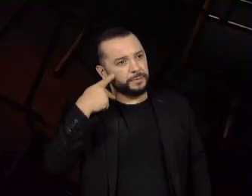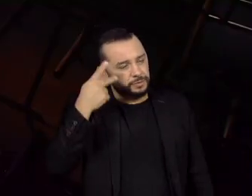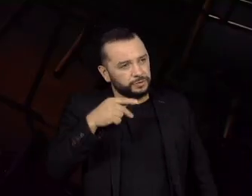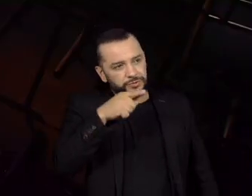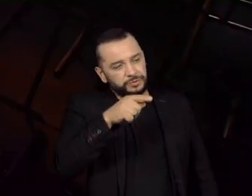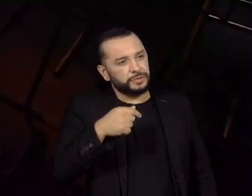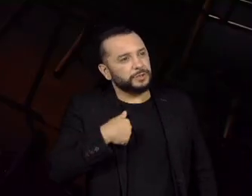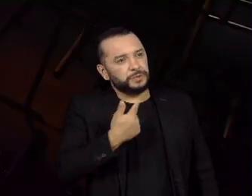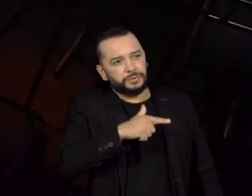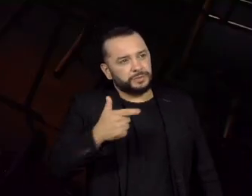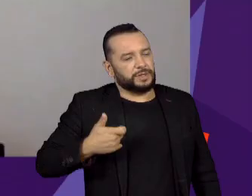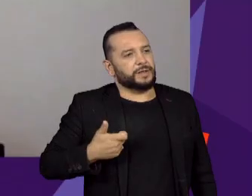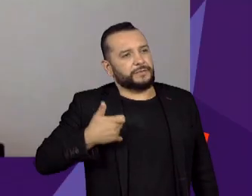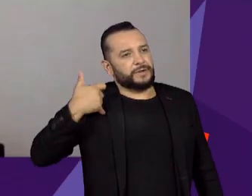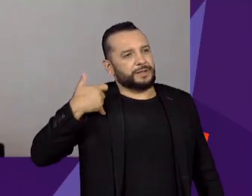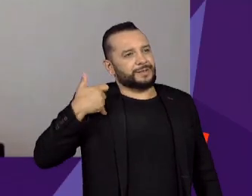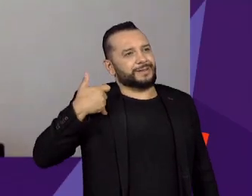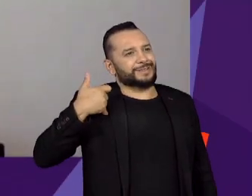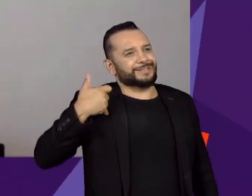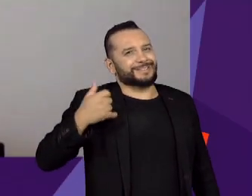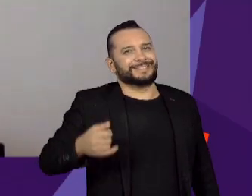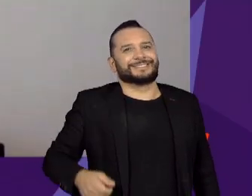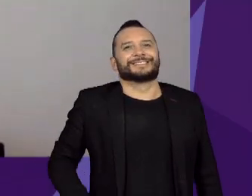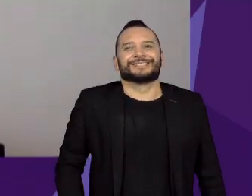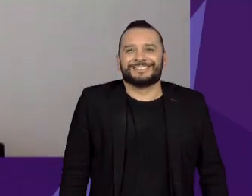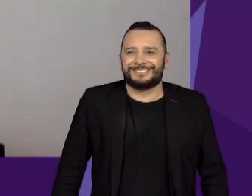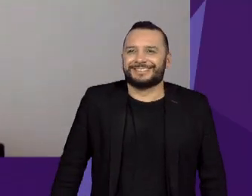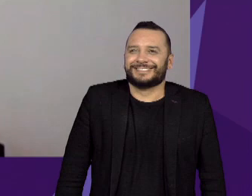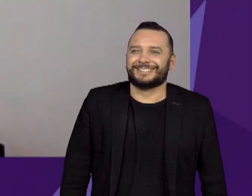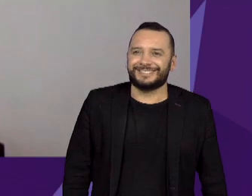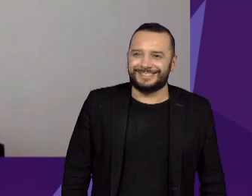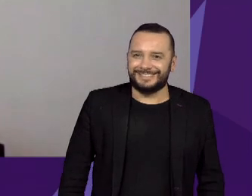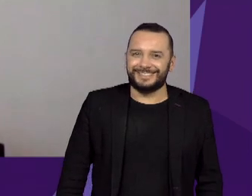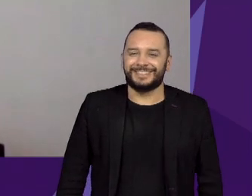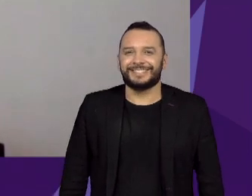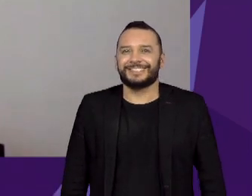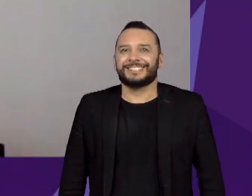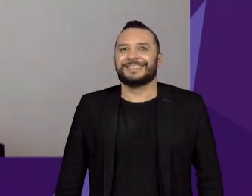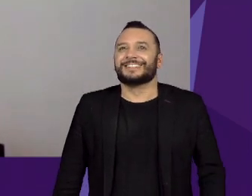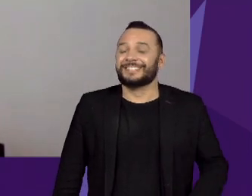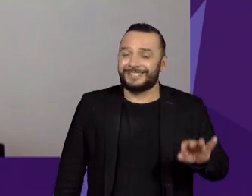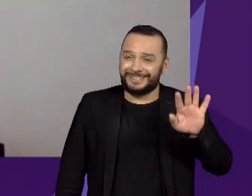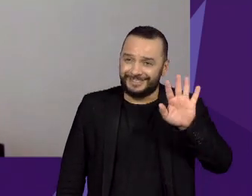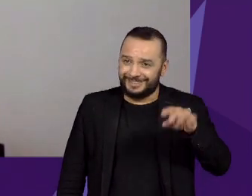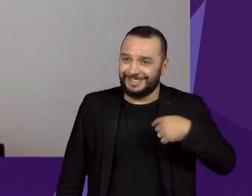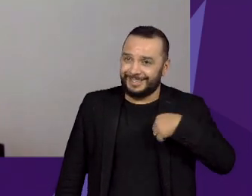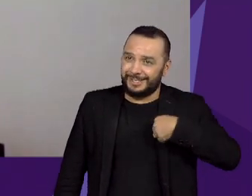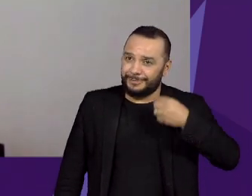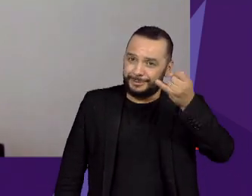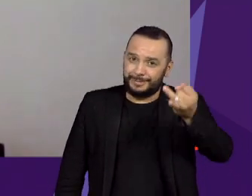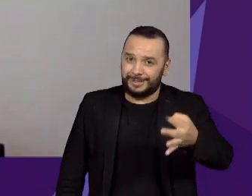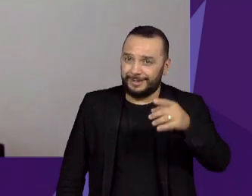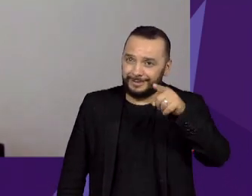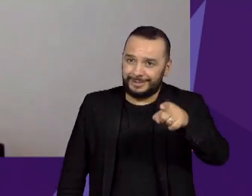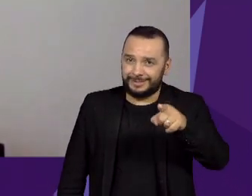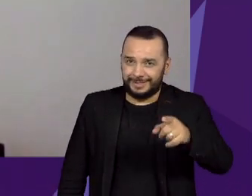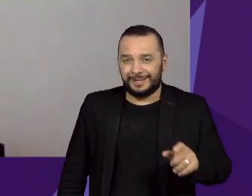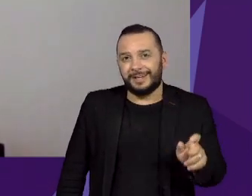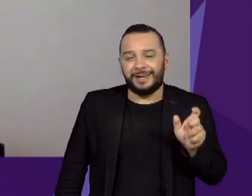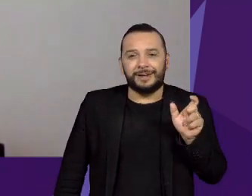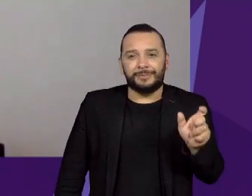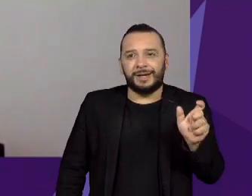não tem vaidade. Eu acho assim, eu vou lhe dizer uma coisa, Marcelo. A palavra político